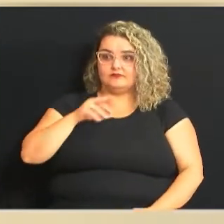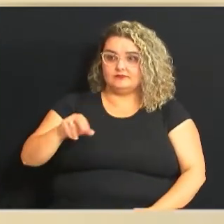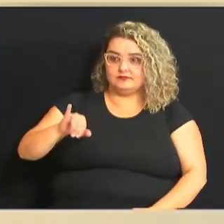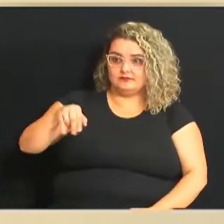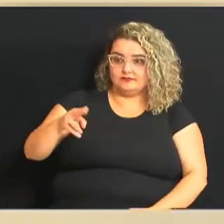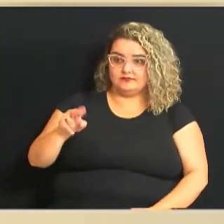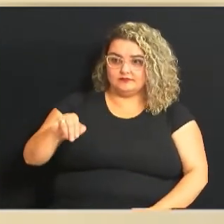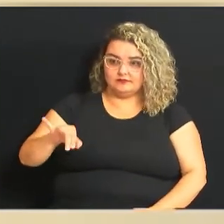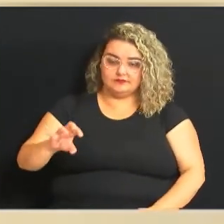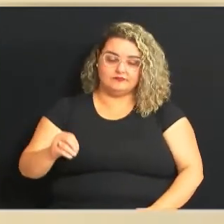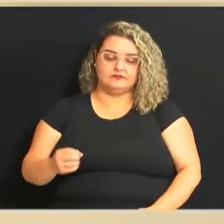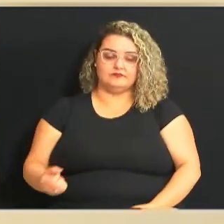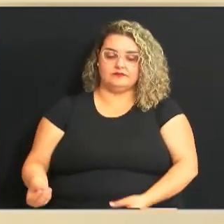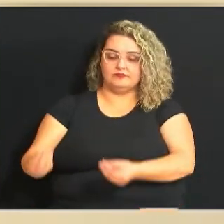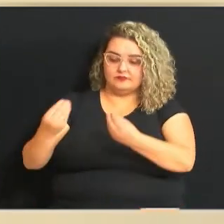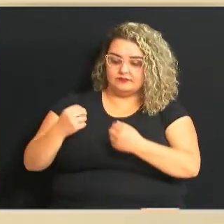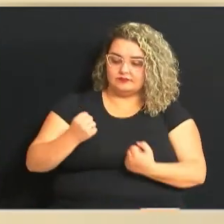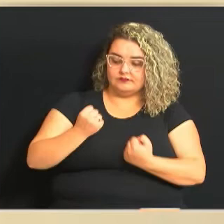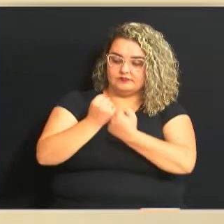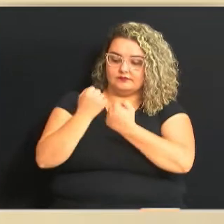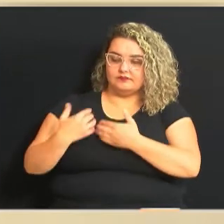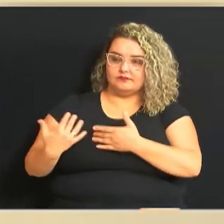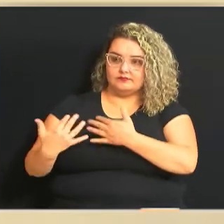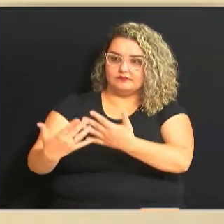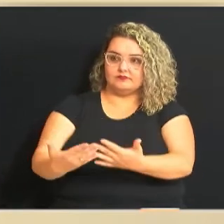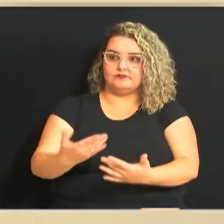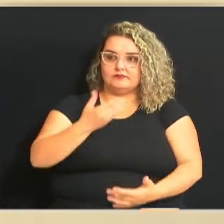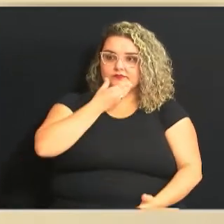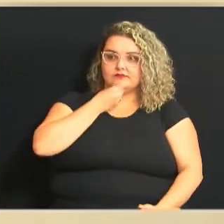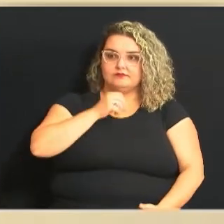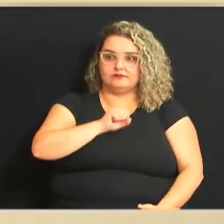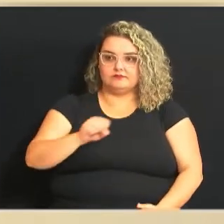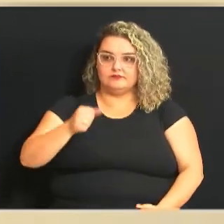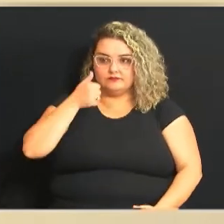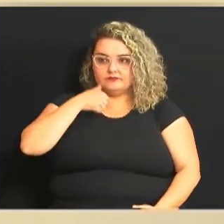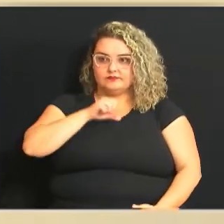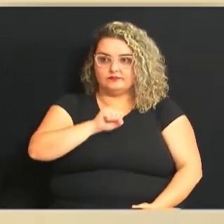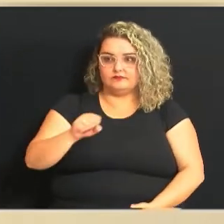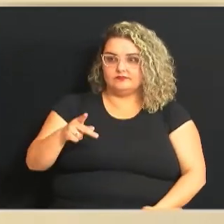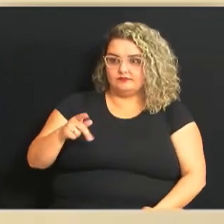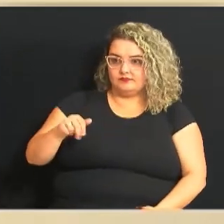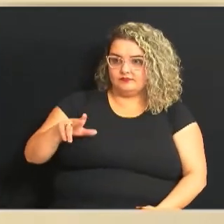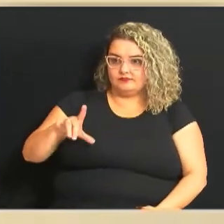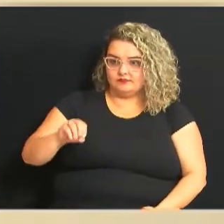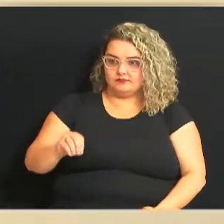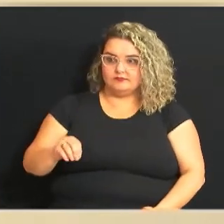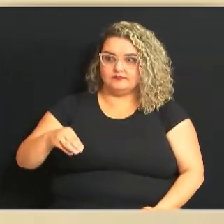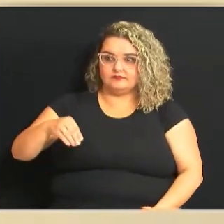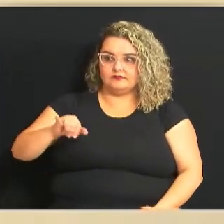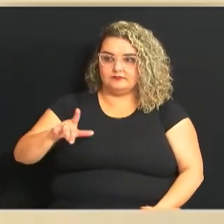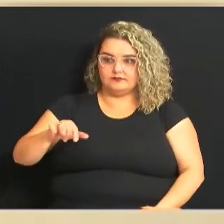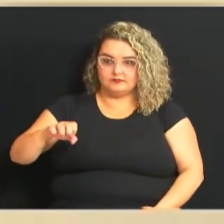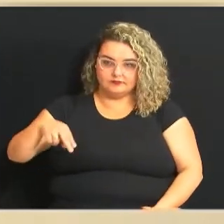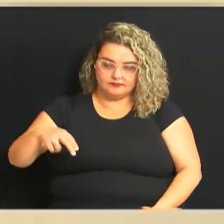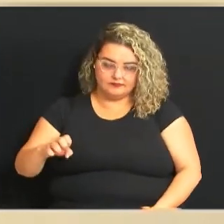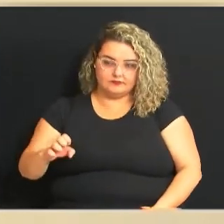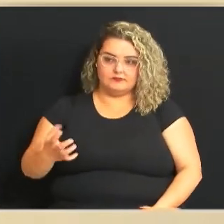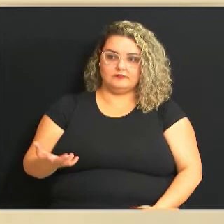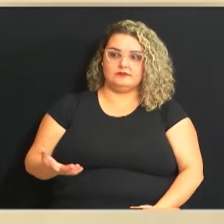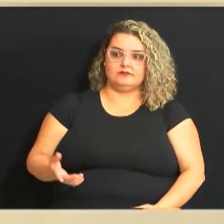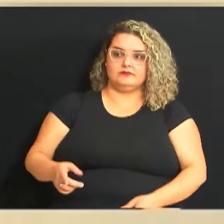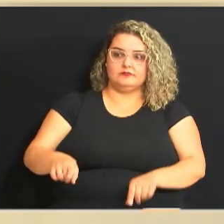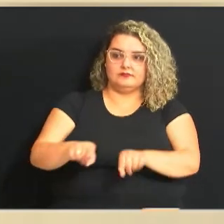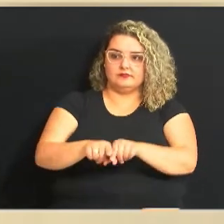foi informado por várias prefeituras do país de que as manifestações antidemocráticas, os bloqueios nas